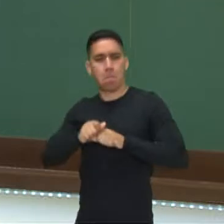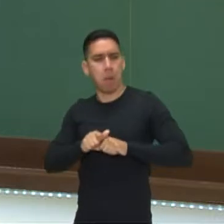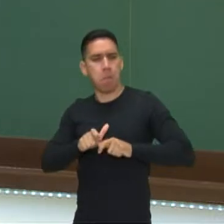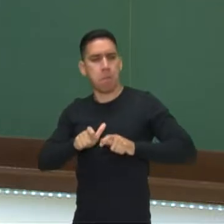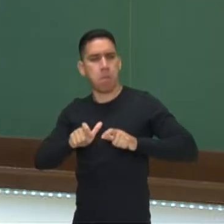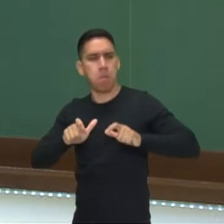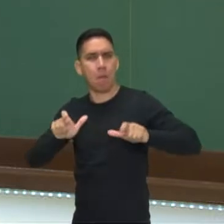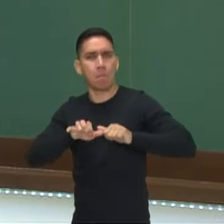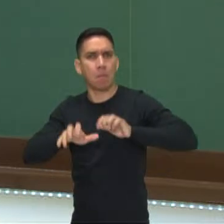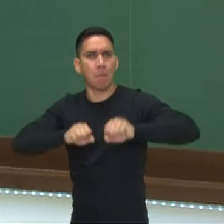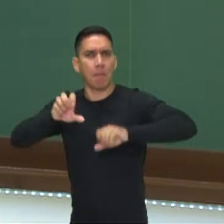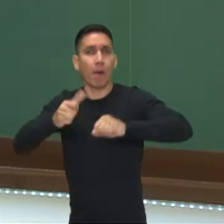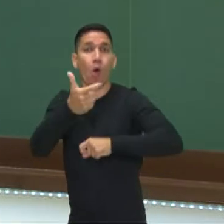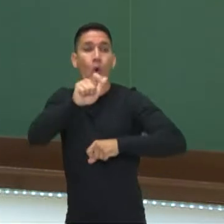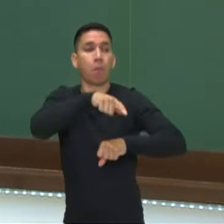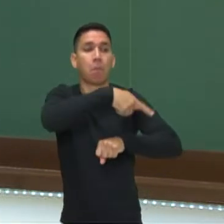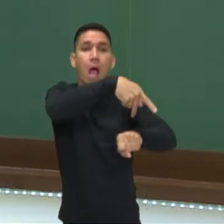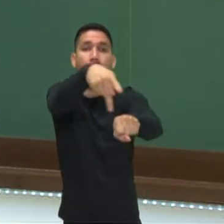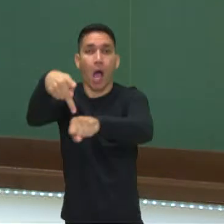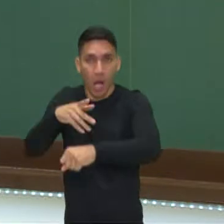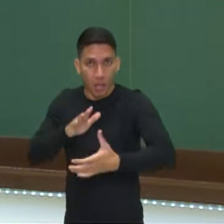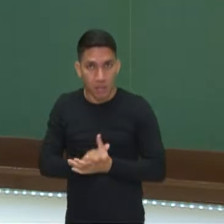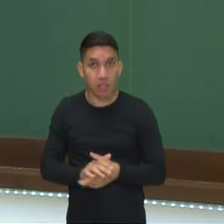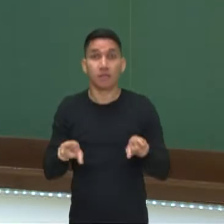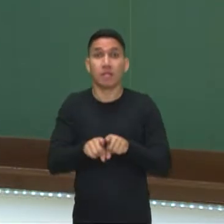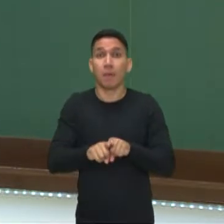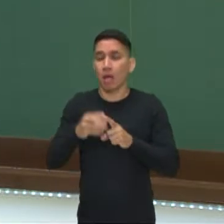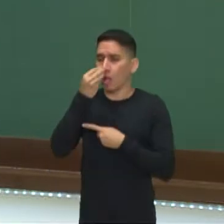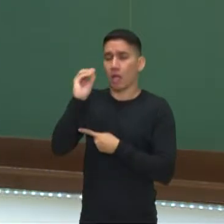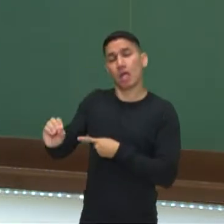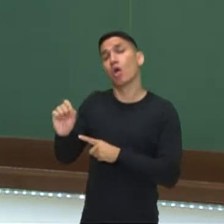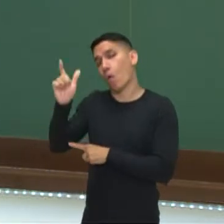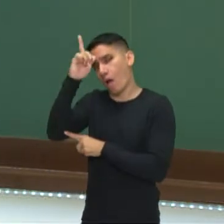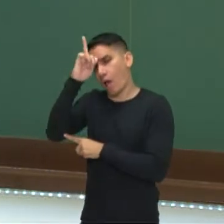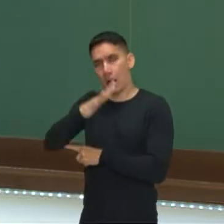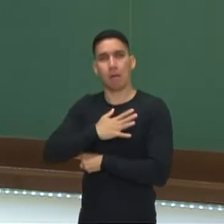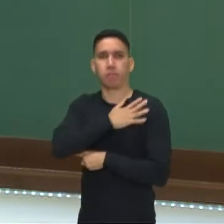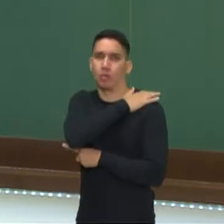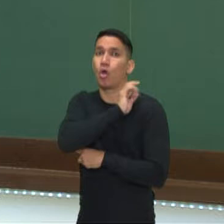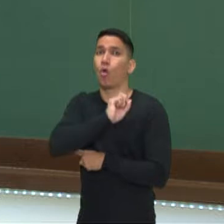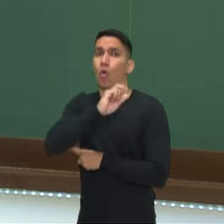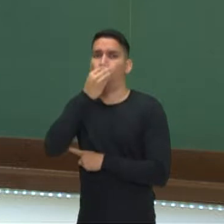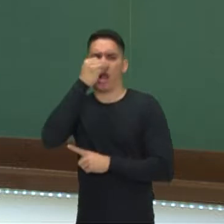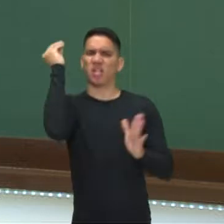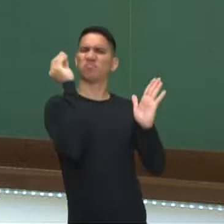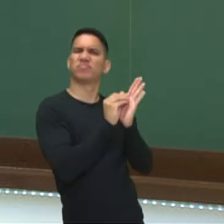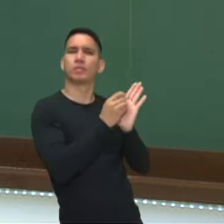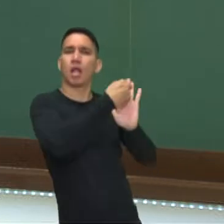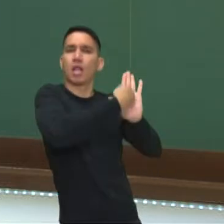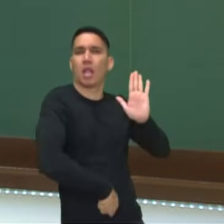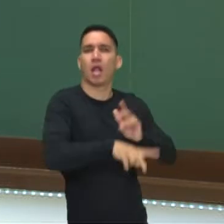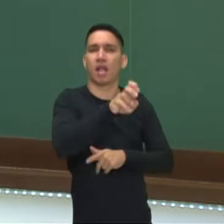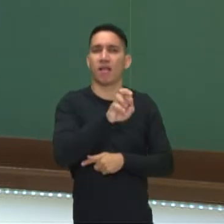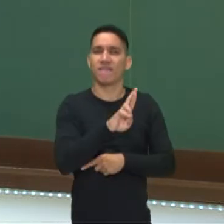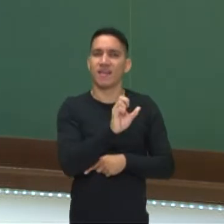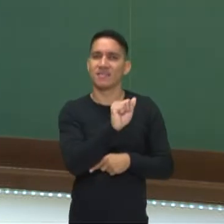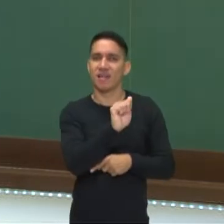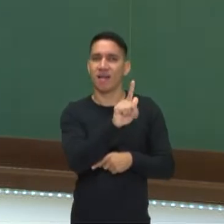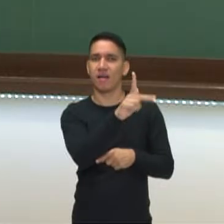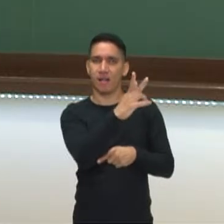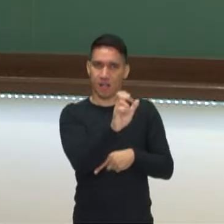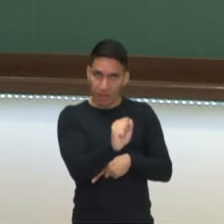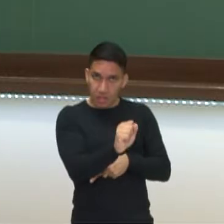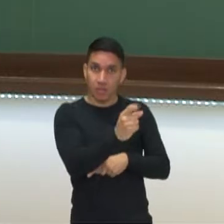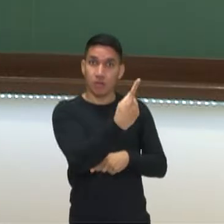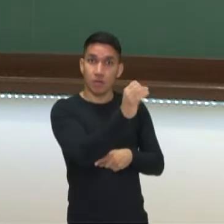alemão sobre outros territórios, a militarização da Alemanha, desobedecendo ao Tratado de Versalhes de 1919.